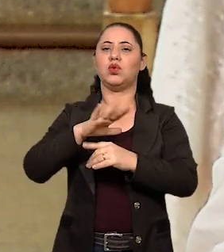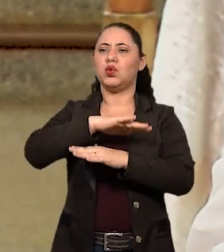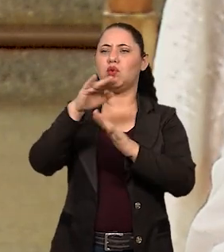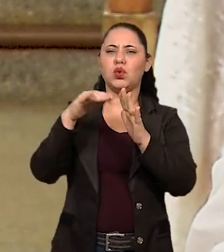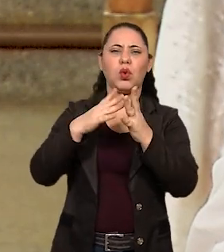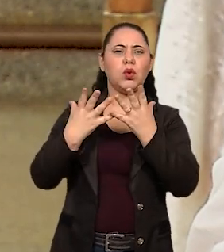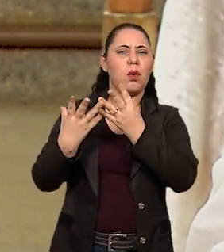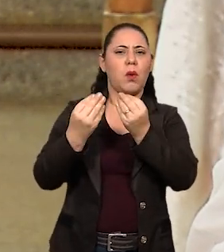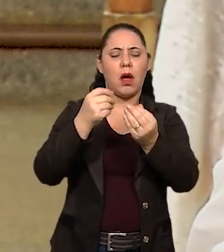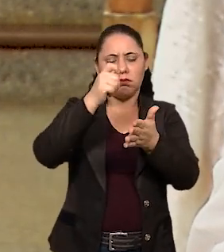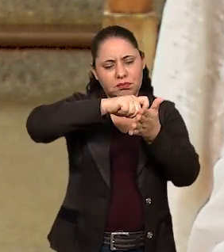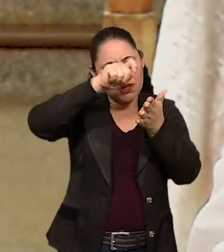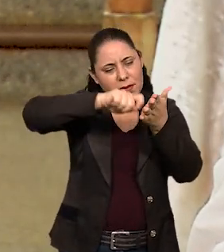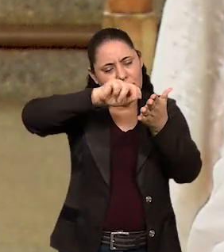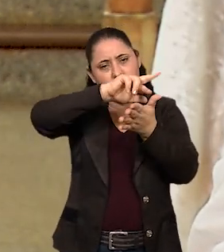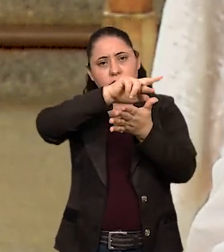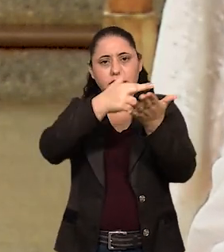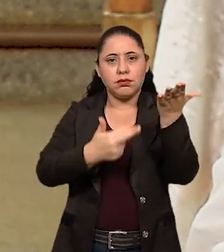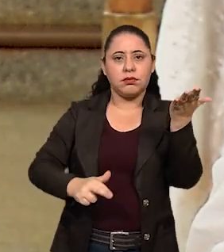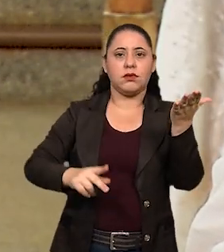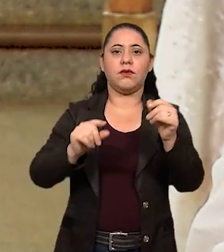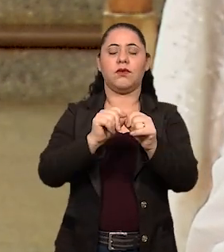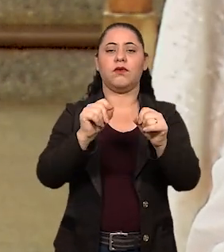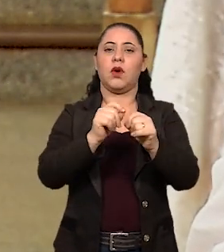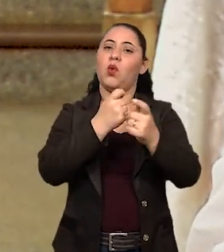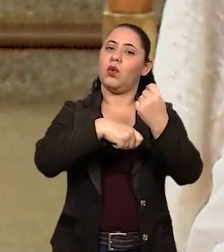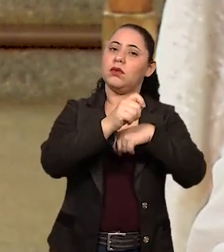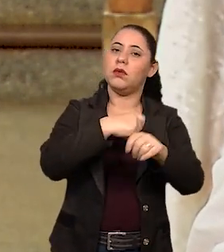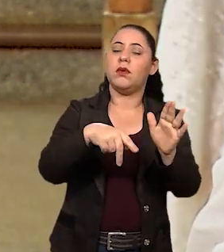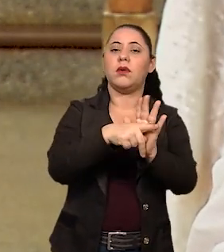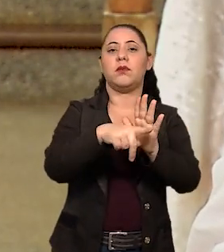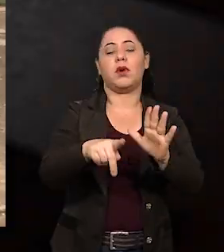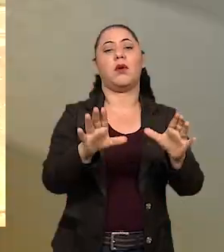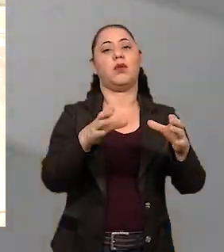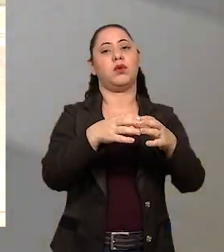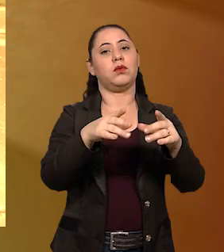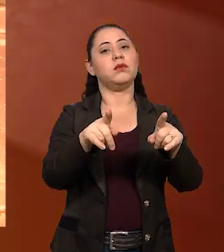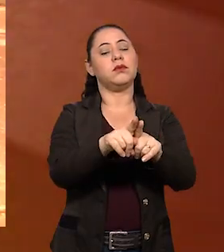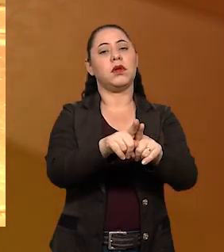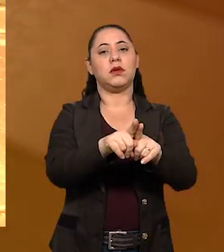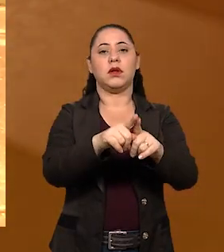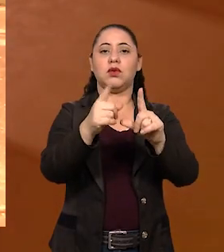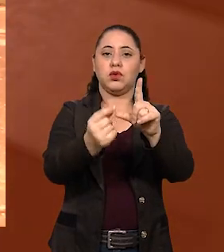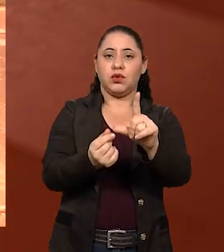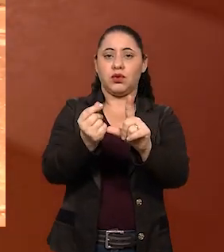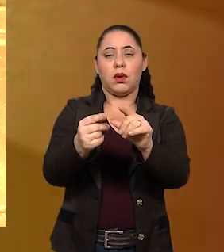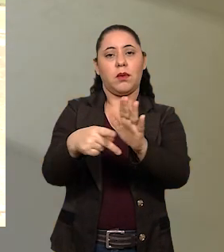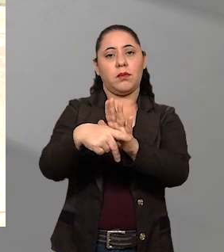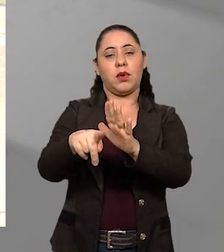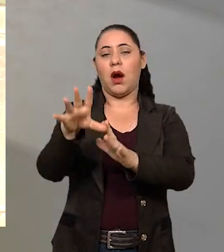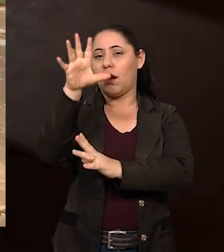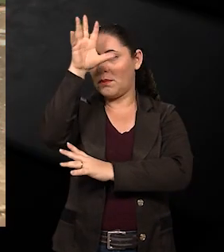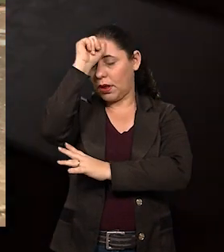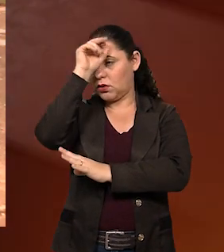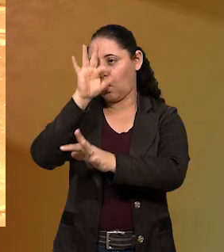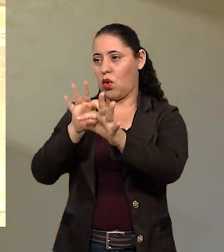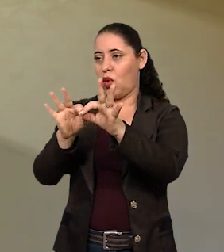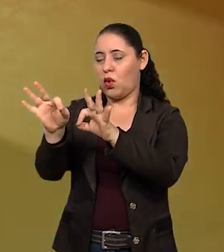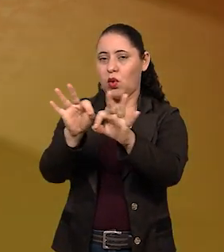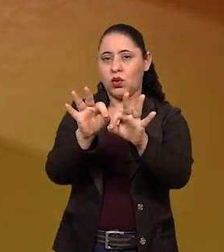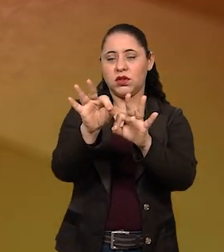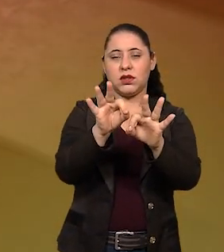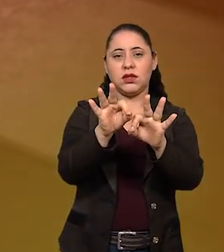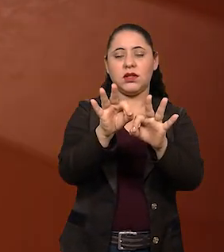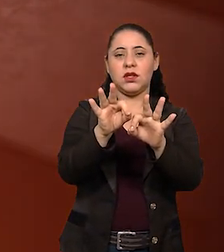muito documentado através de relatórios, então tem todo esse lado administrativo, tem todo o lado logístico, onde a gente aprende a